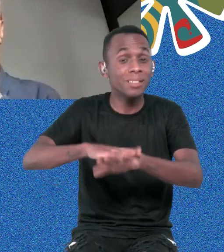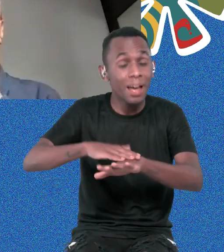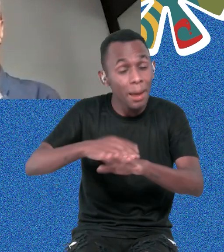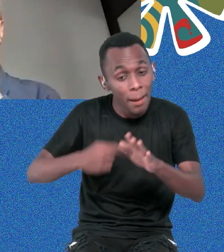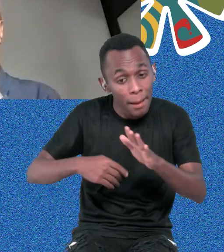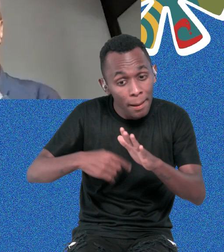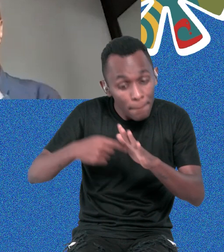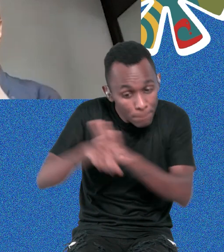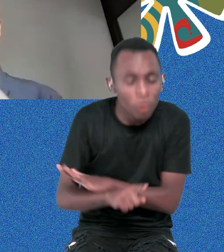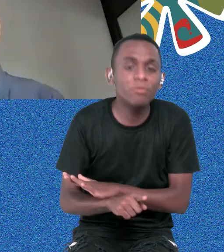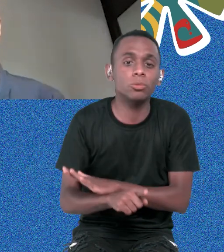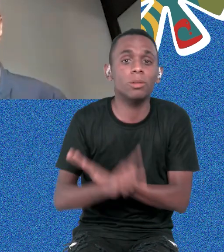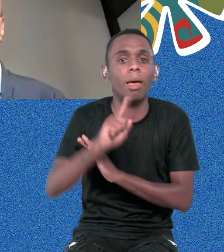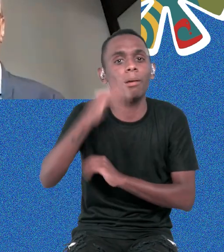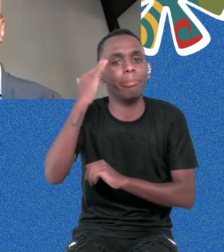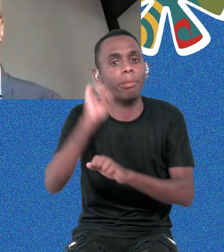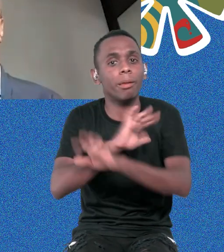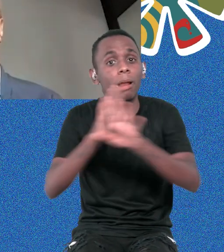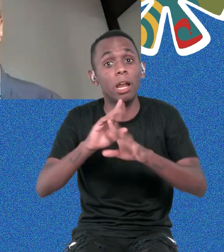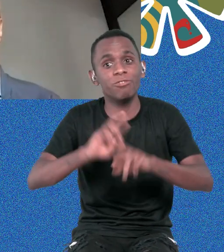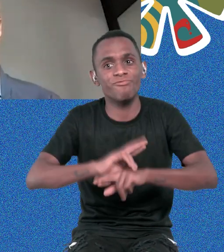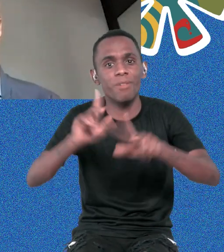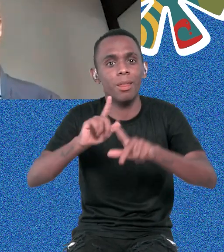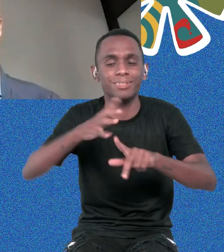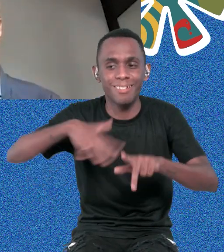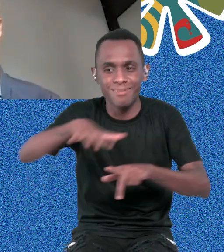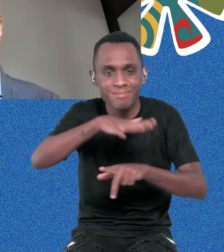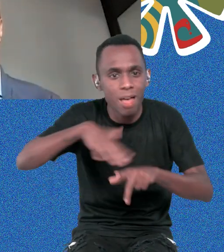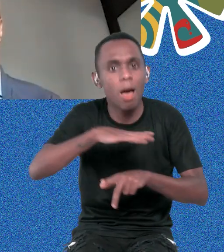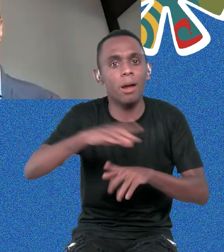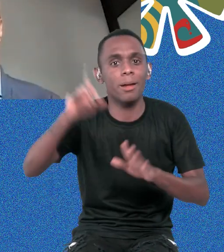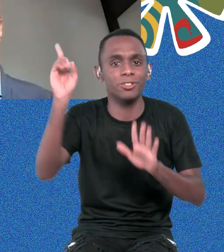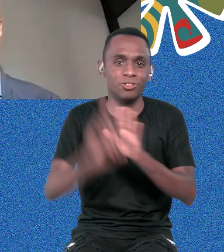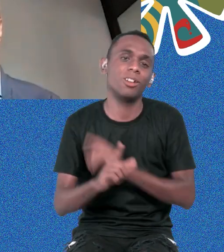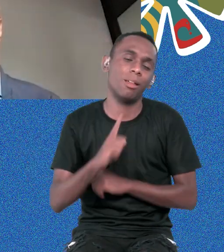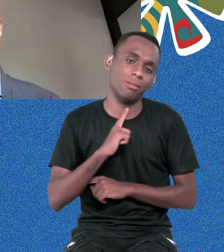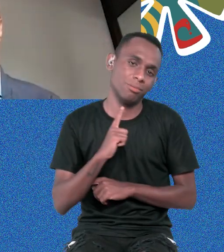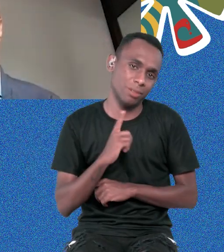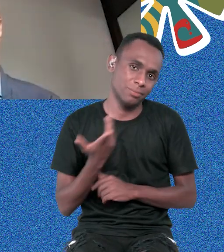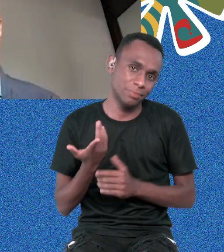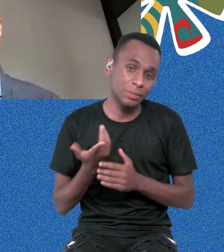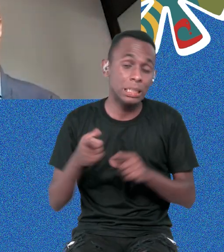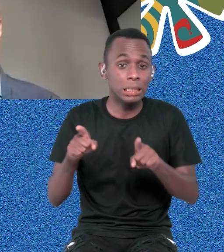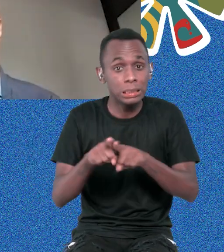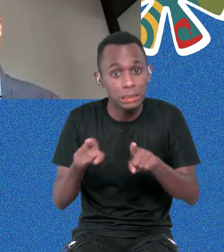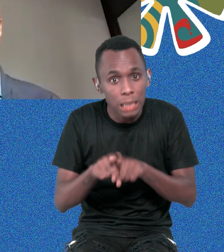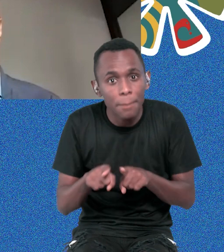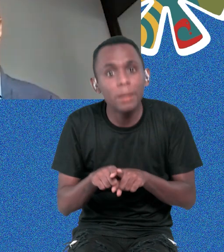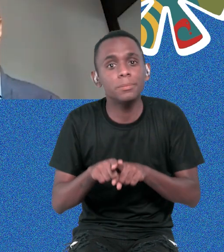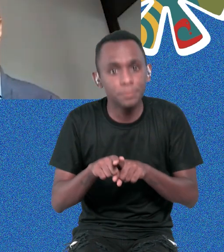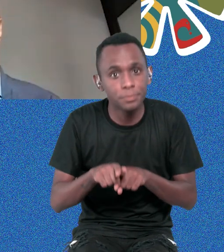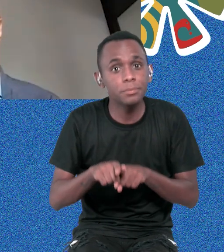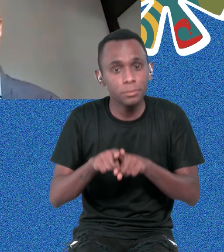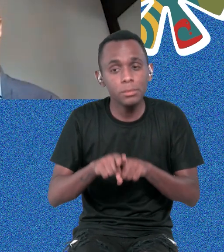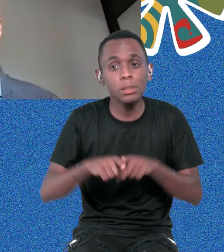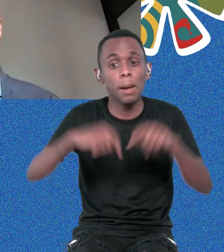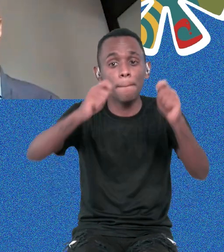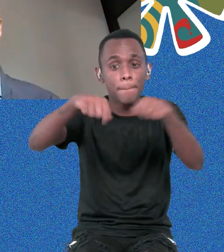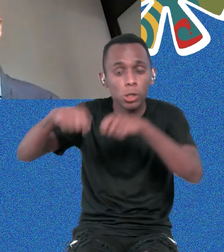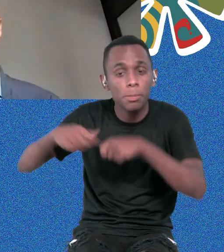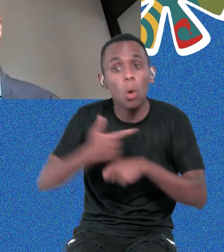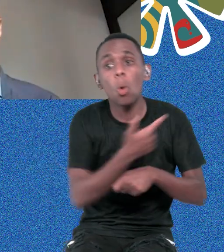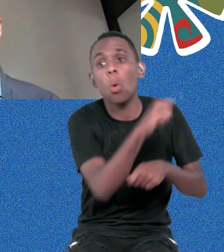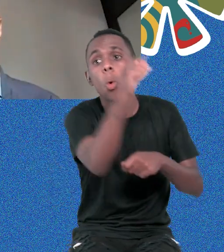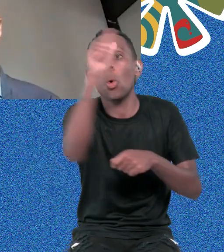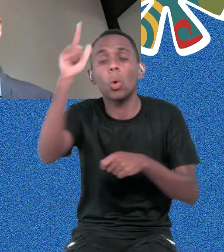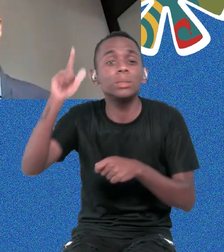isso. É compreender essa diferença dentro do campo de direitos, né? E dentro de um campo de